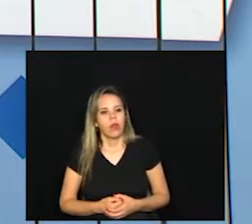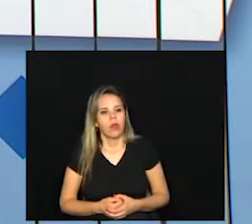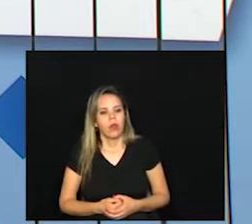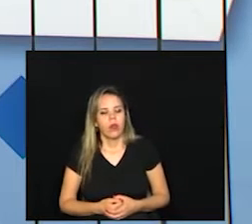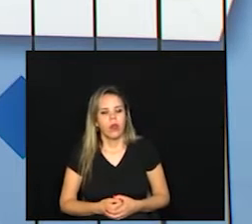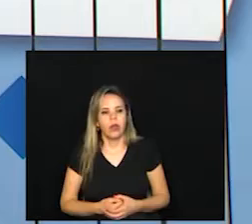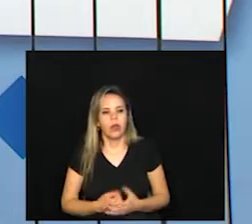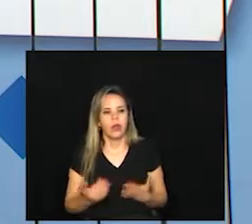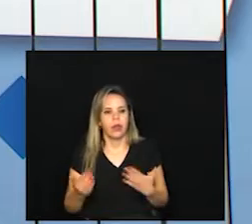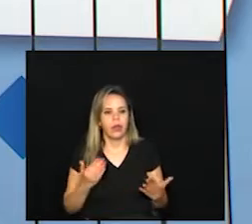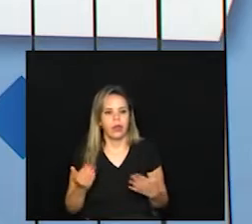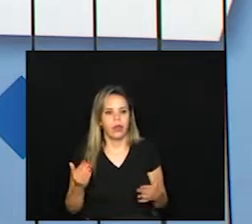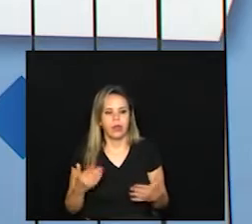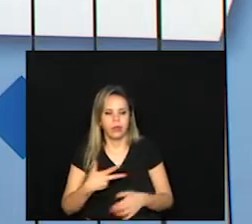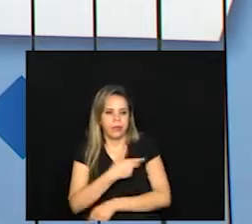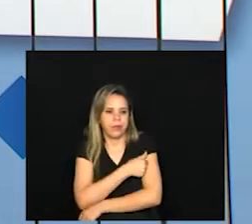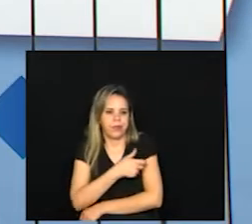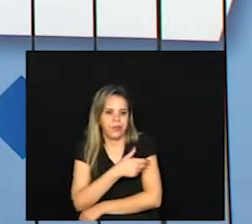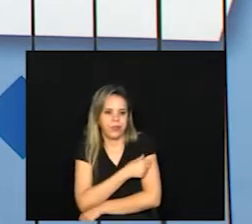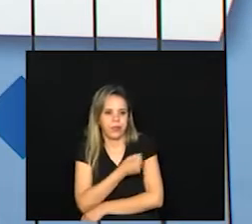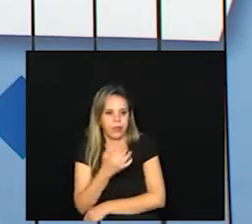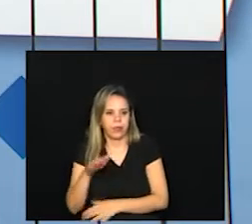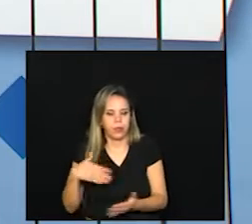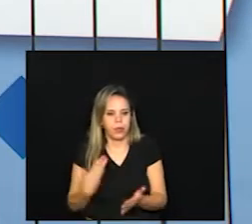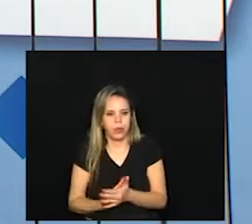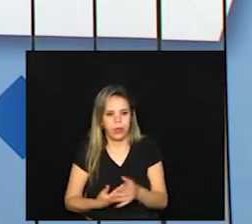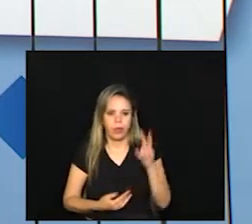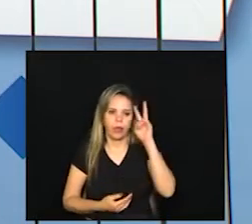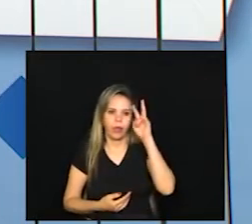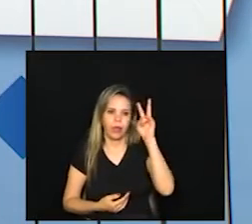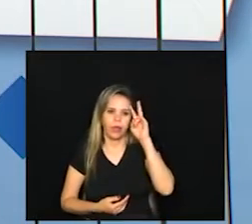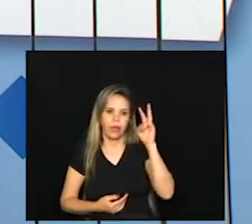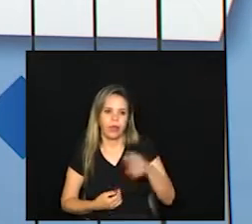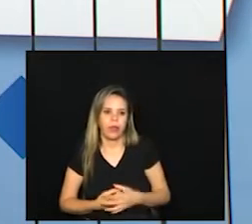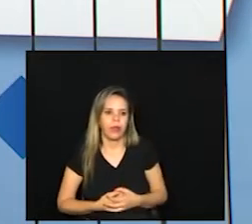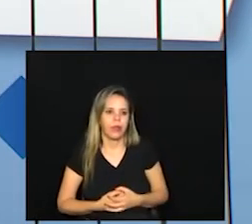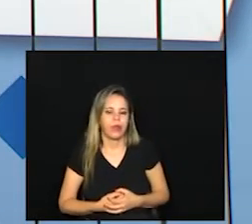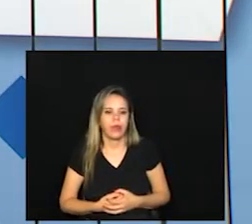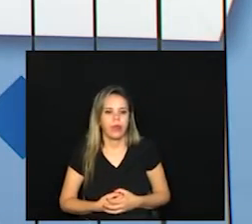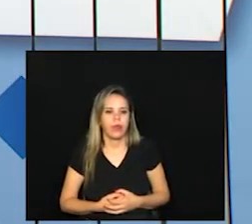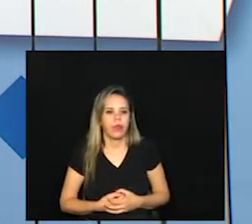Em relação à vacinação, até esta segunda-feira,